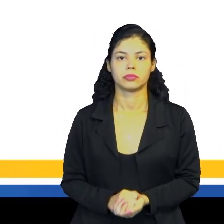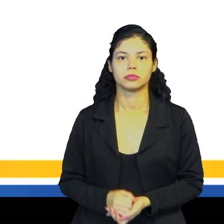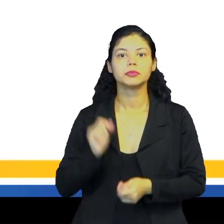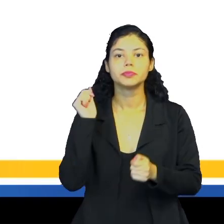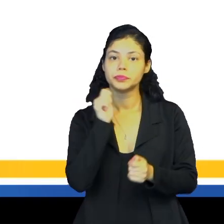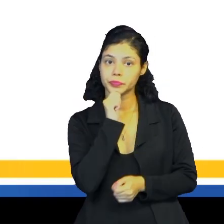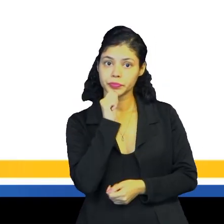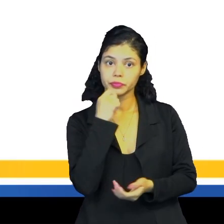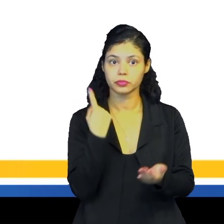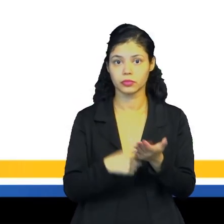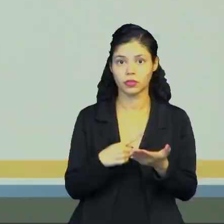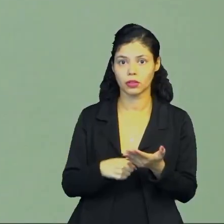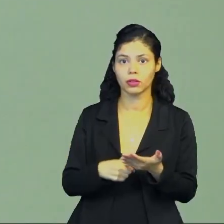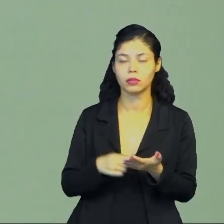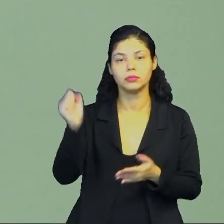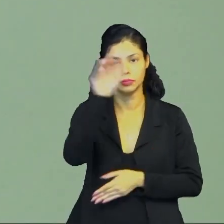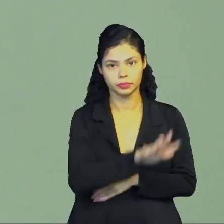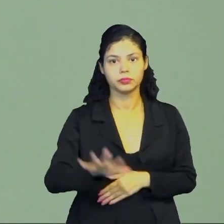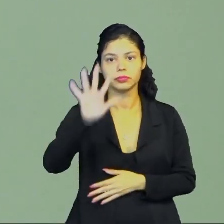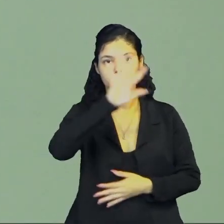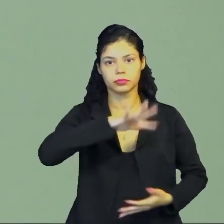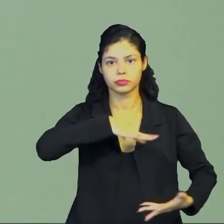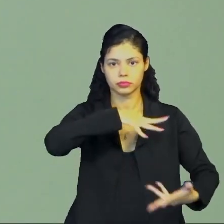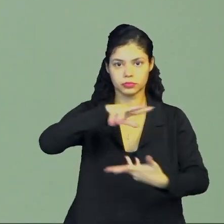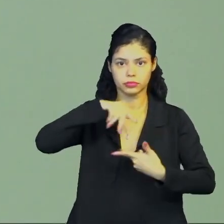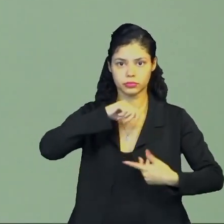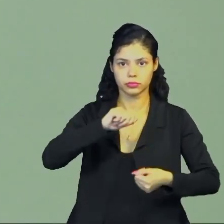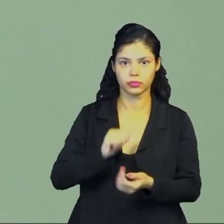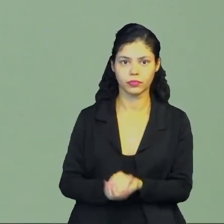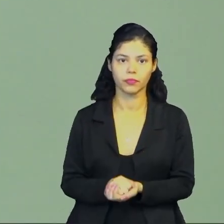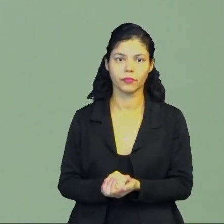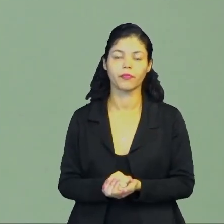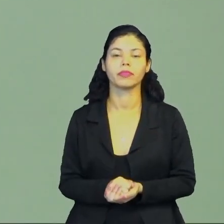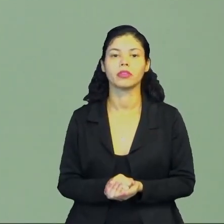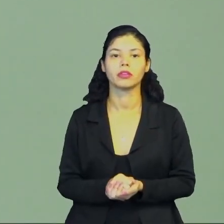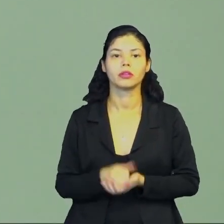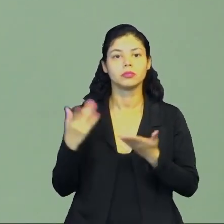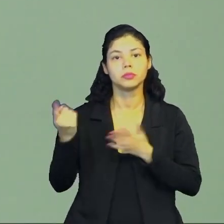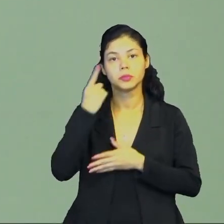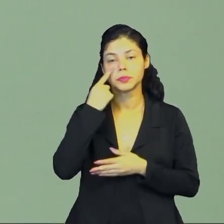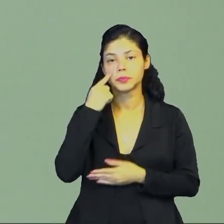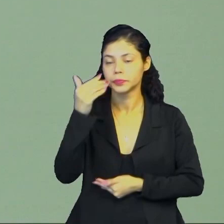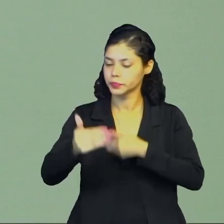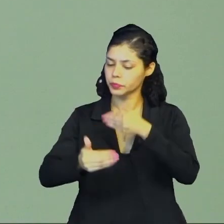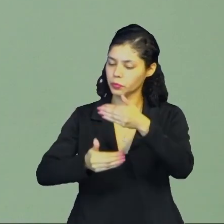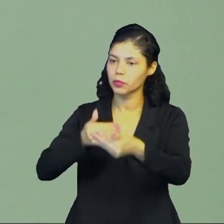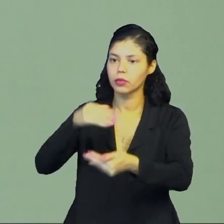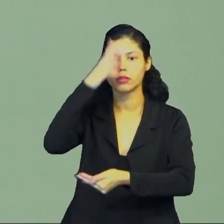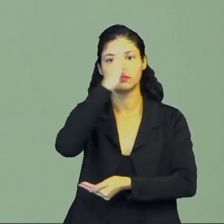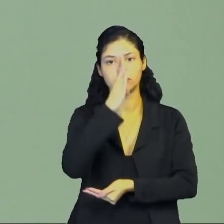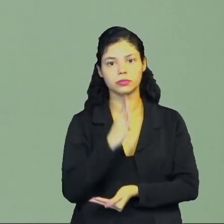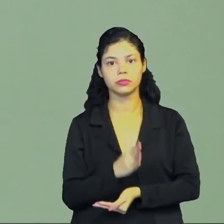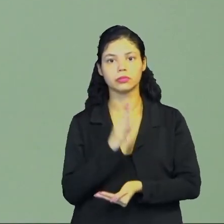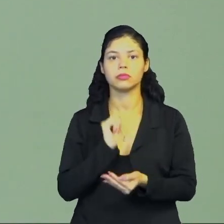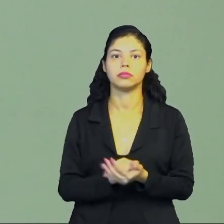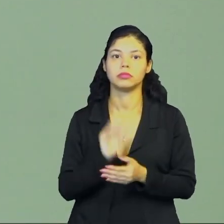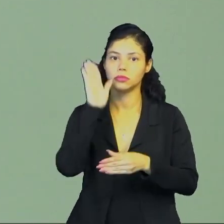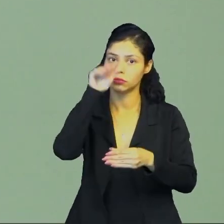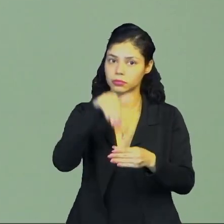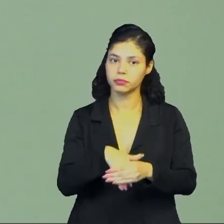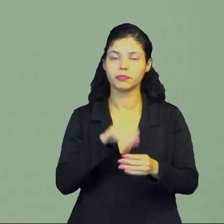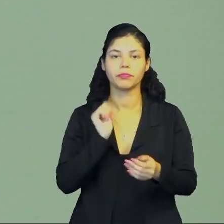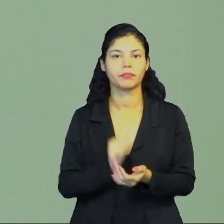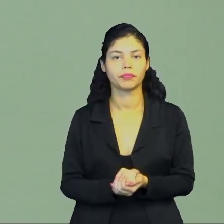é considerado modelo internacionalmente. Então, a gente observou aí que ao longo do Brasil, o